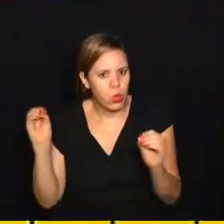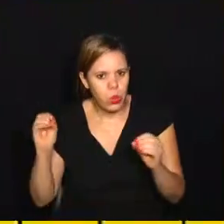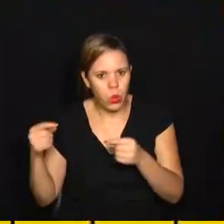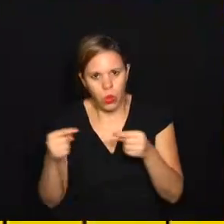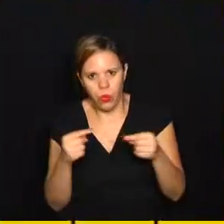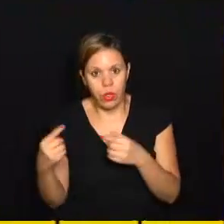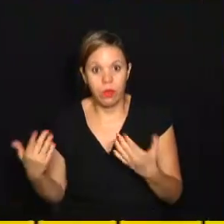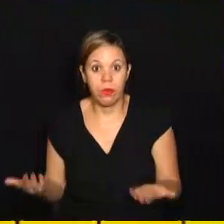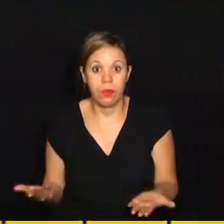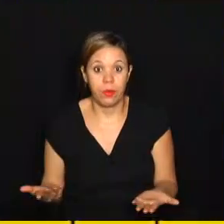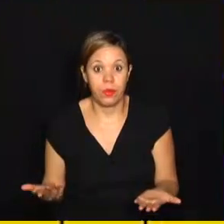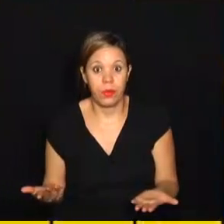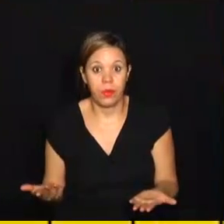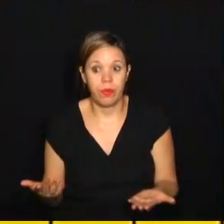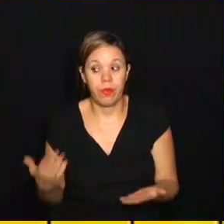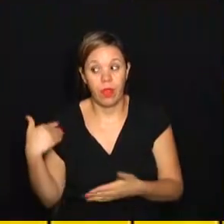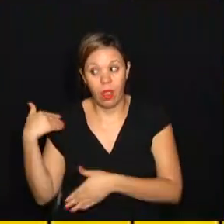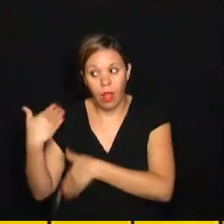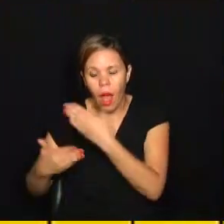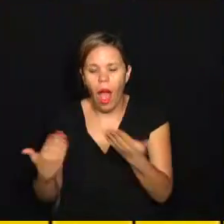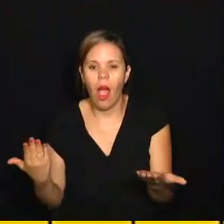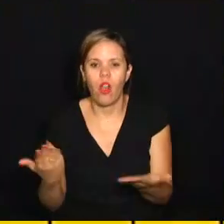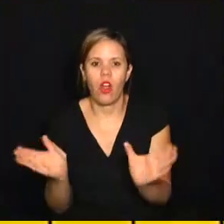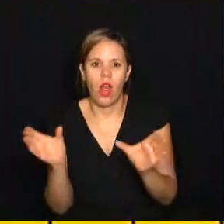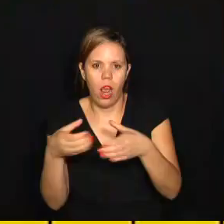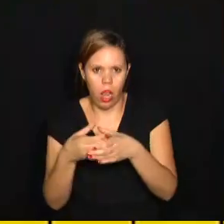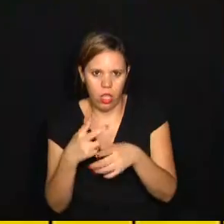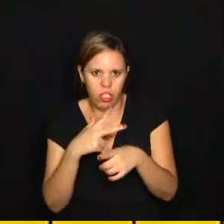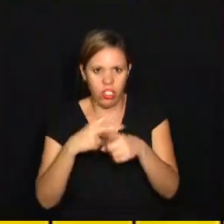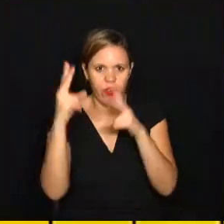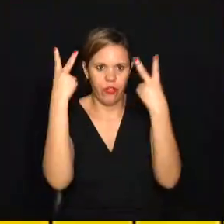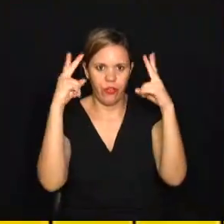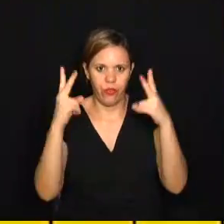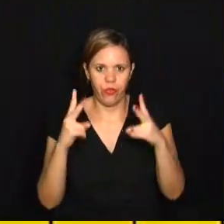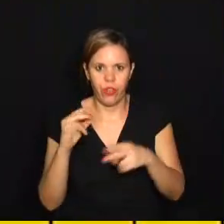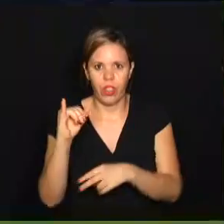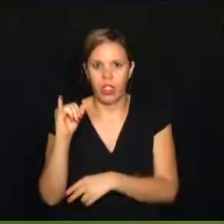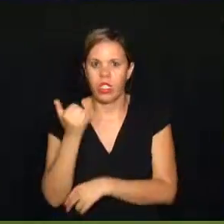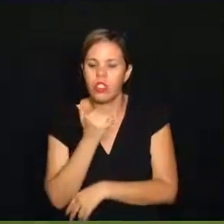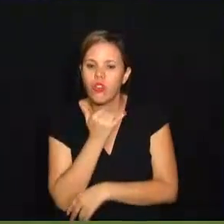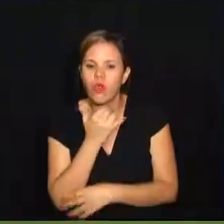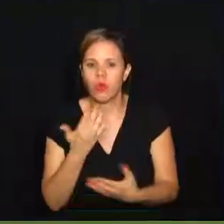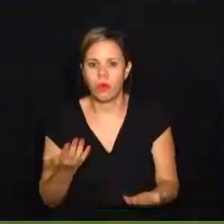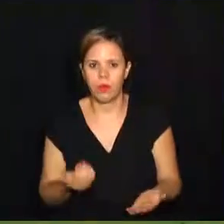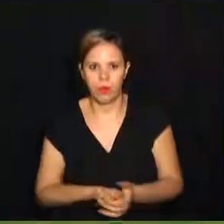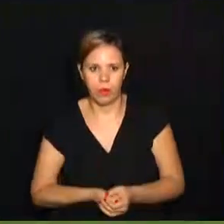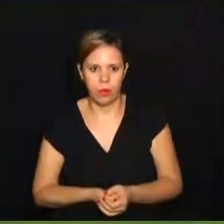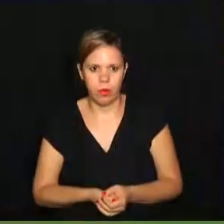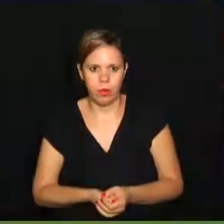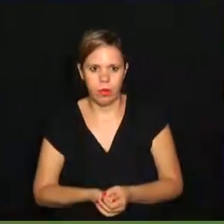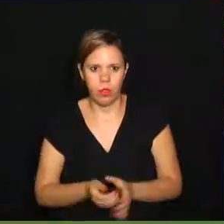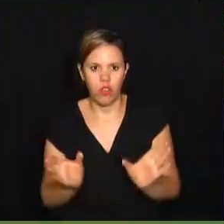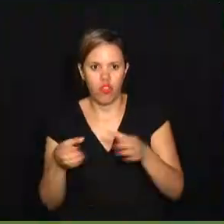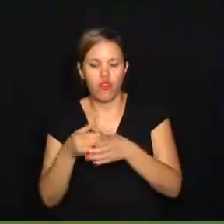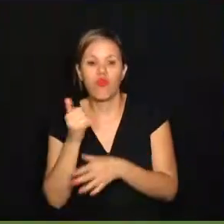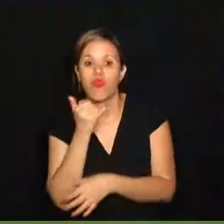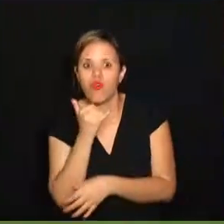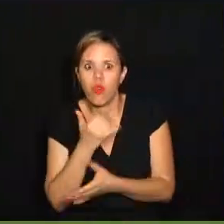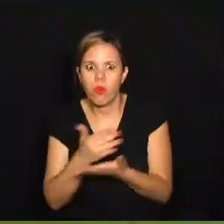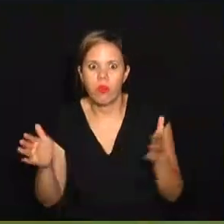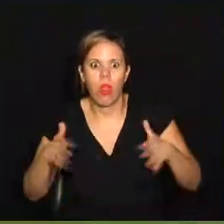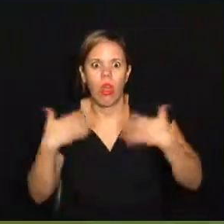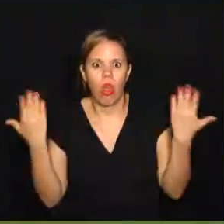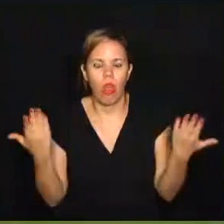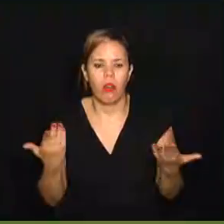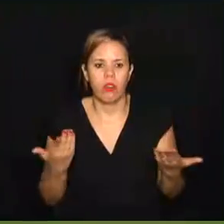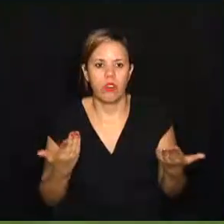competição. Vinha, porque a equipe saiu com a vitória de Itu. O ituano começou assustando,